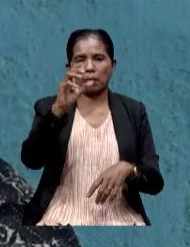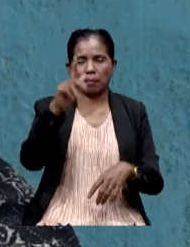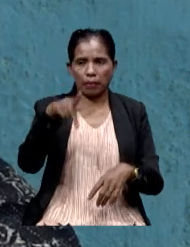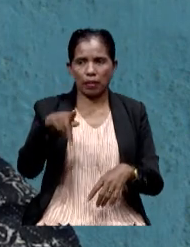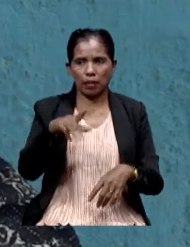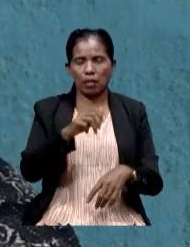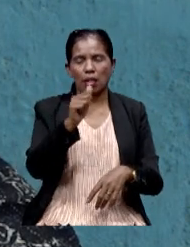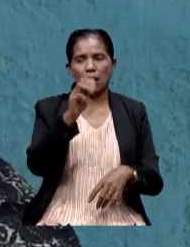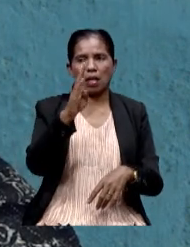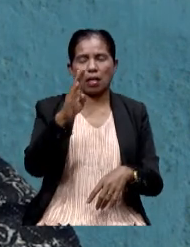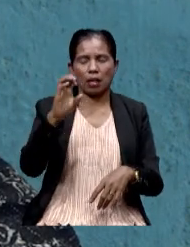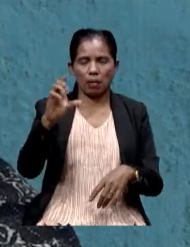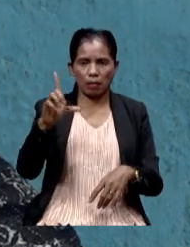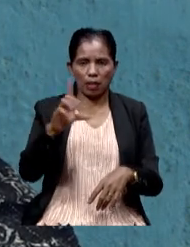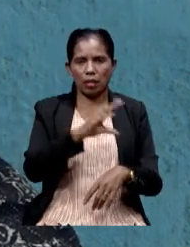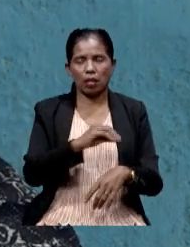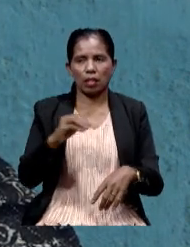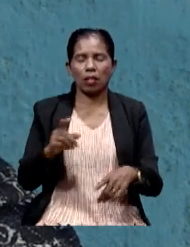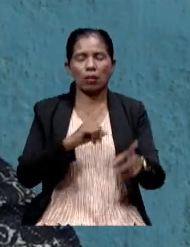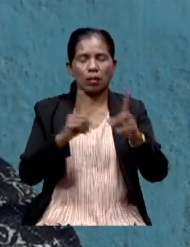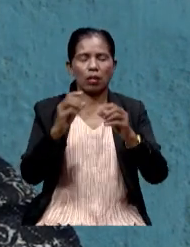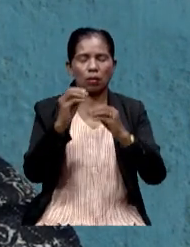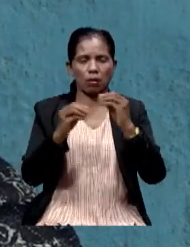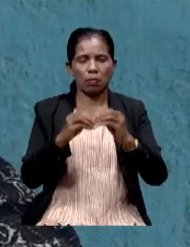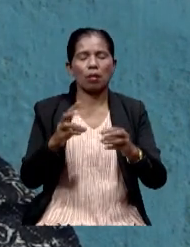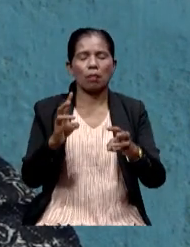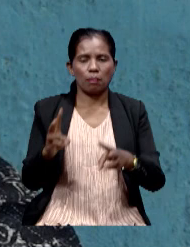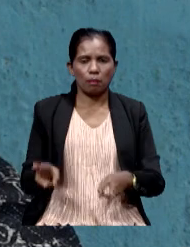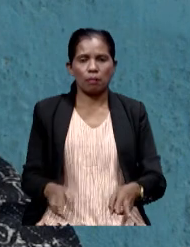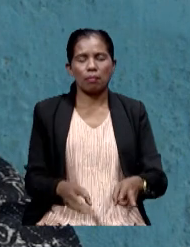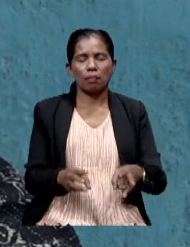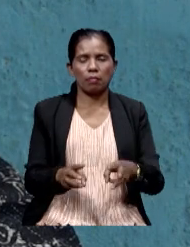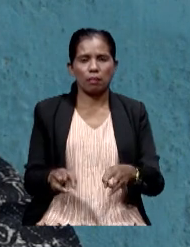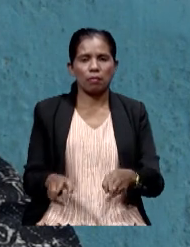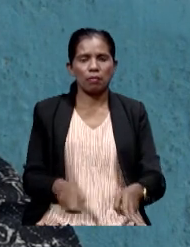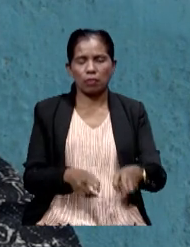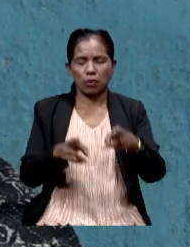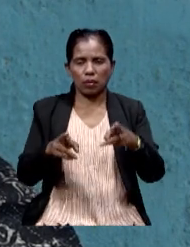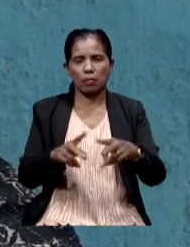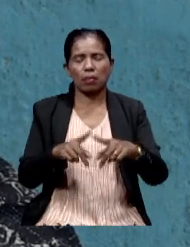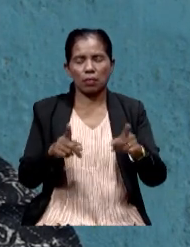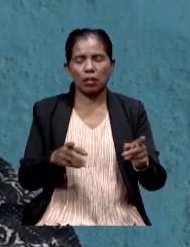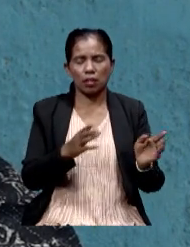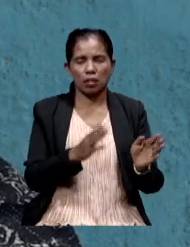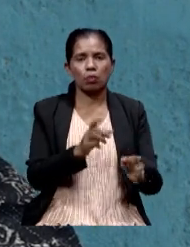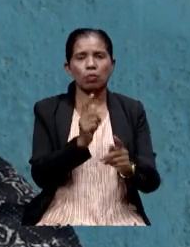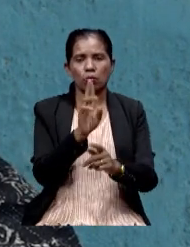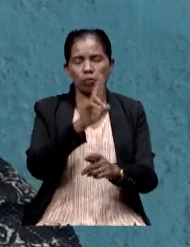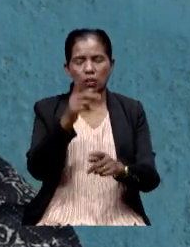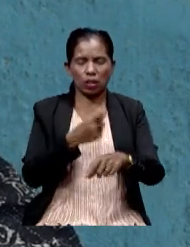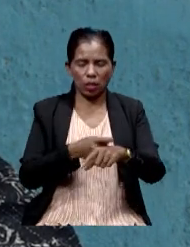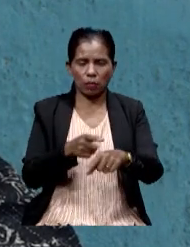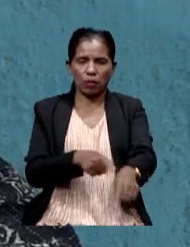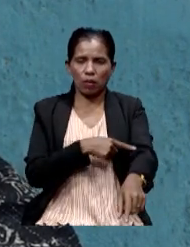engenheiro Abel, com aliaduni conaba, o elolo ho mota di lor, mas bem, katak neone, seja um processo naro, tamane,